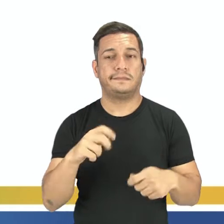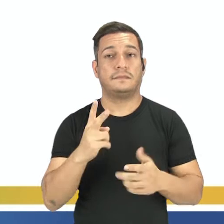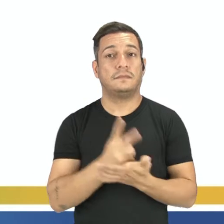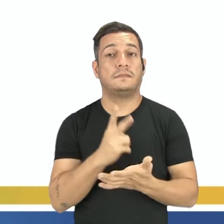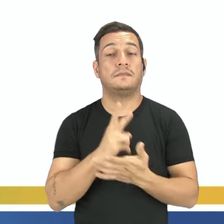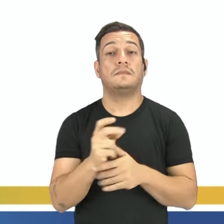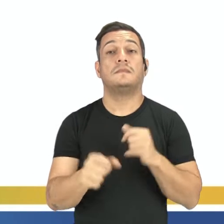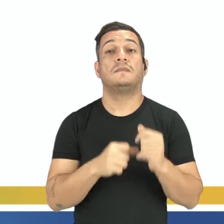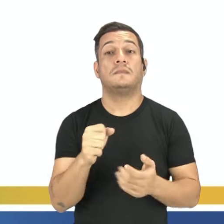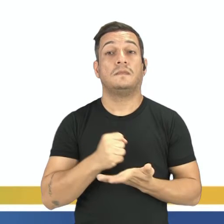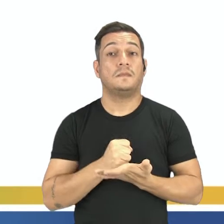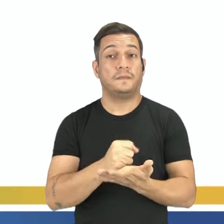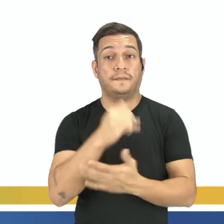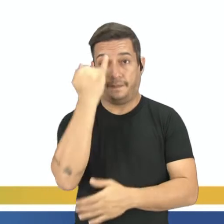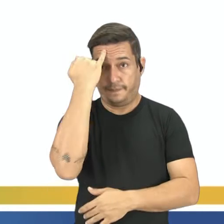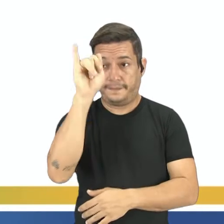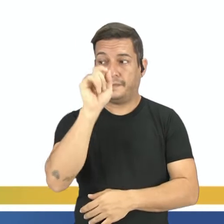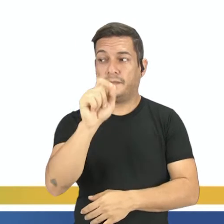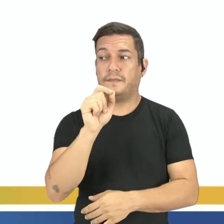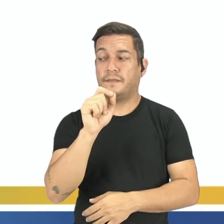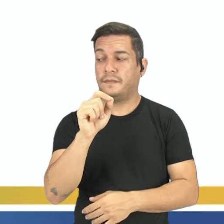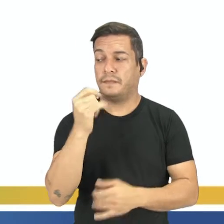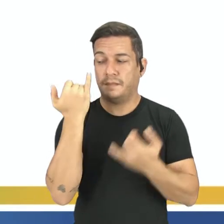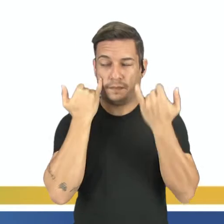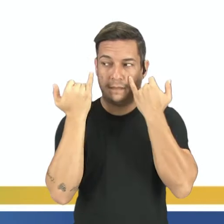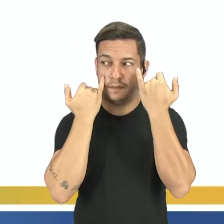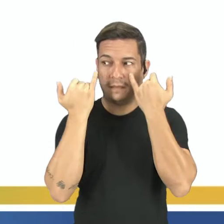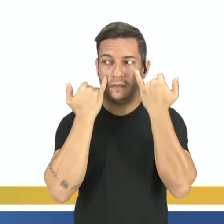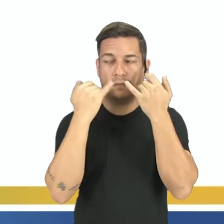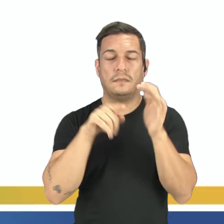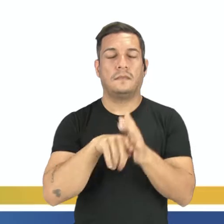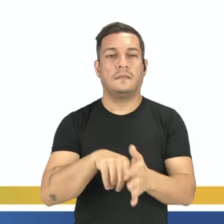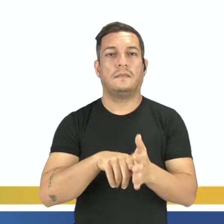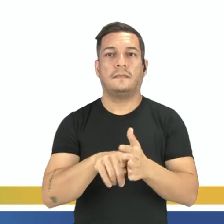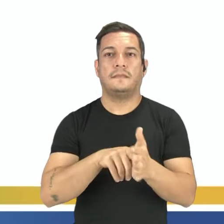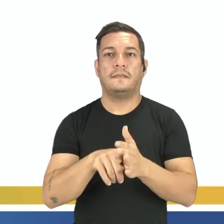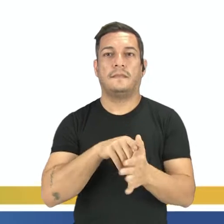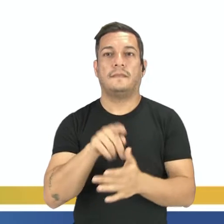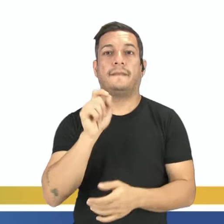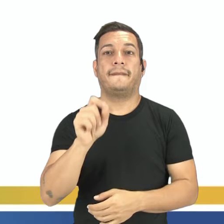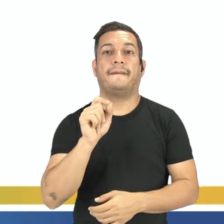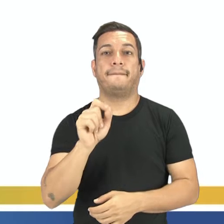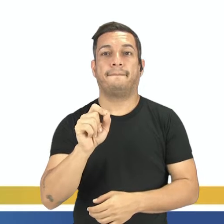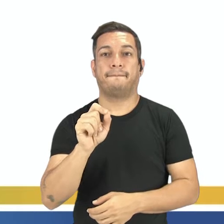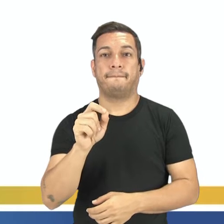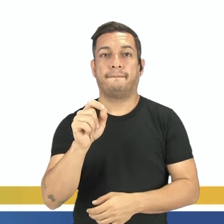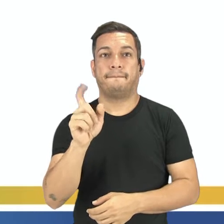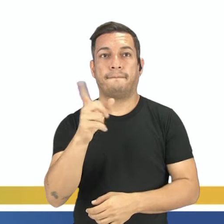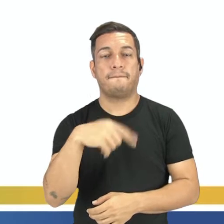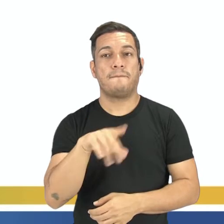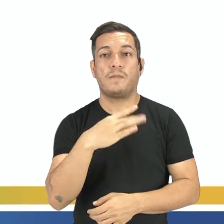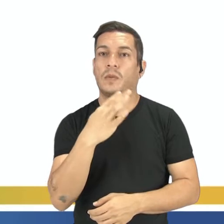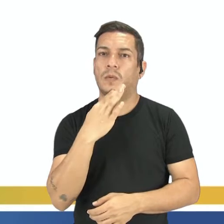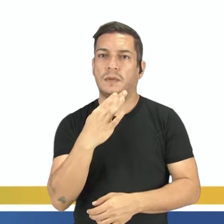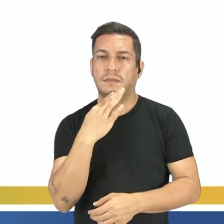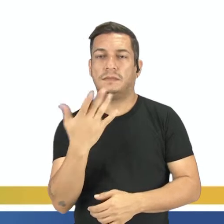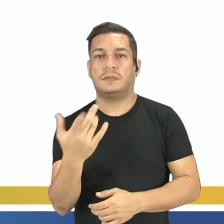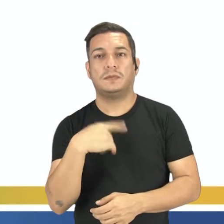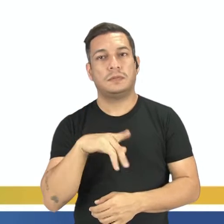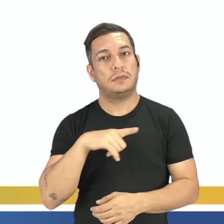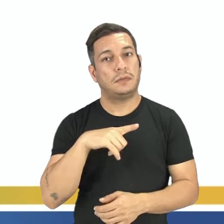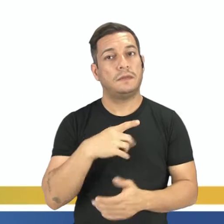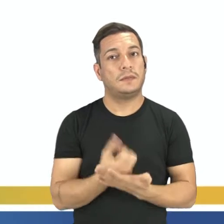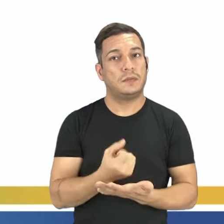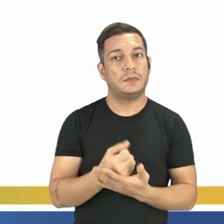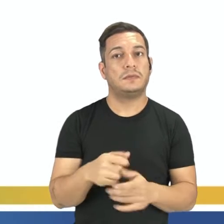apoiar as suas ideias em algum dado, né? Alguma pesquisa que você já fez, algum conhecimento que você já consolidou, tá?